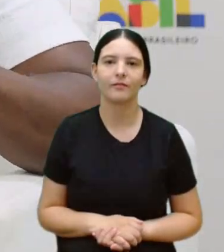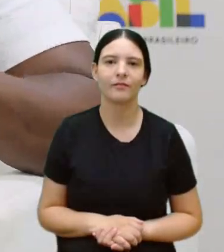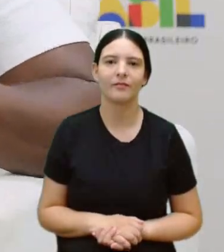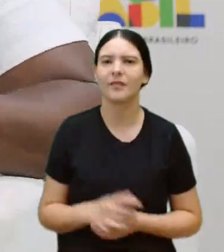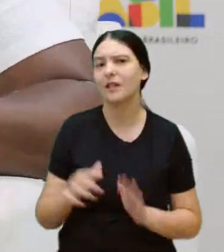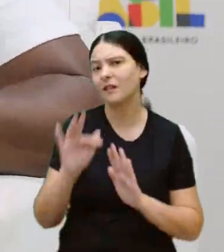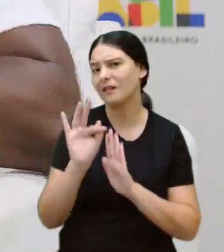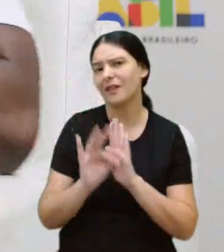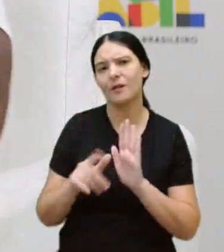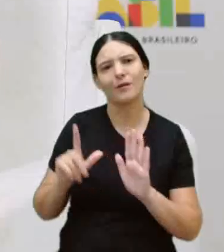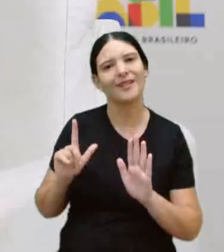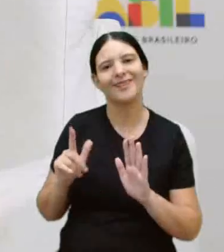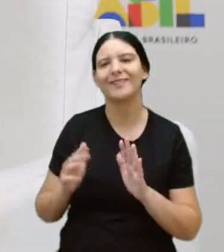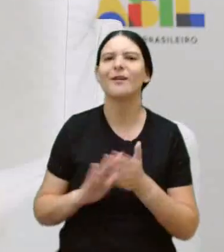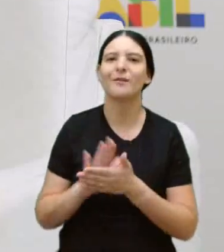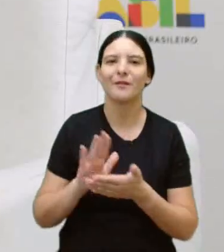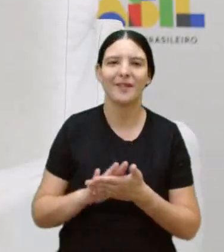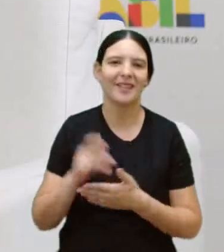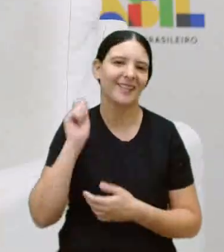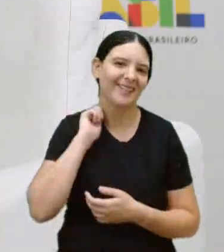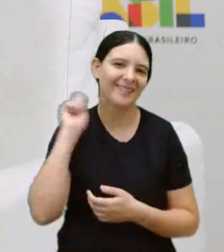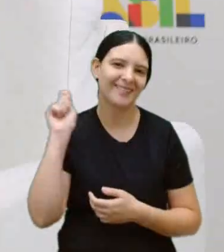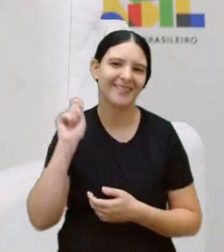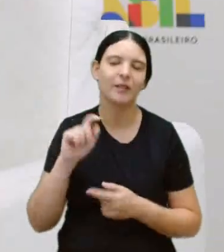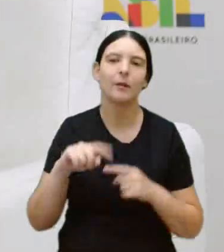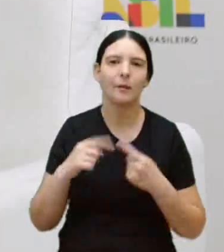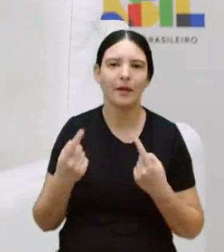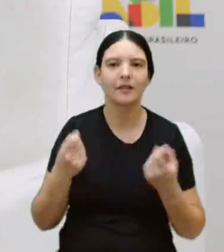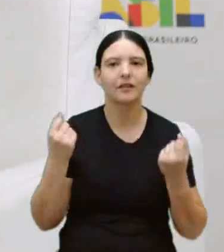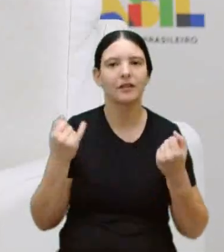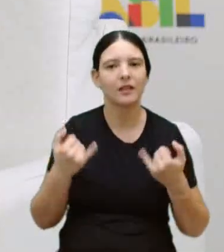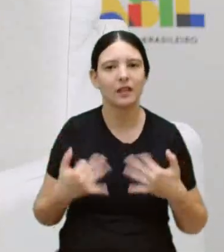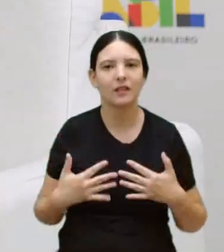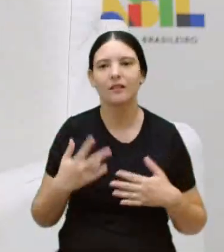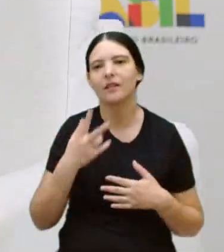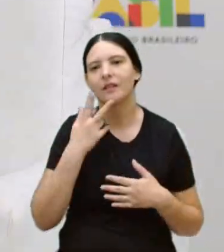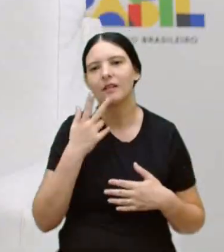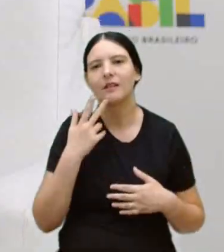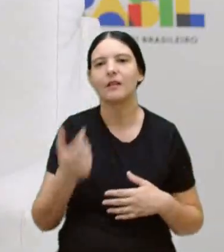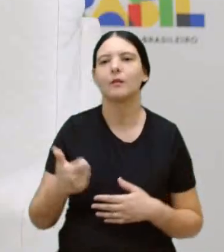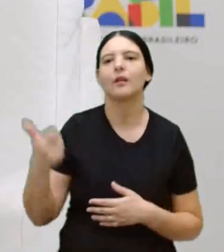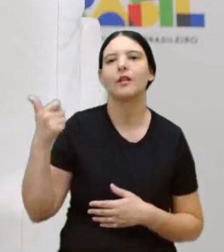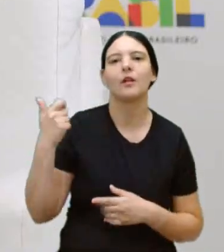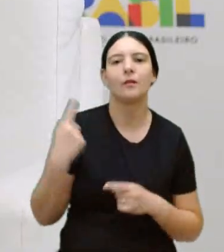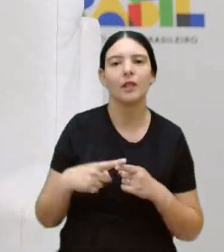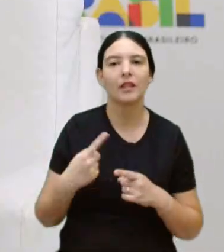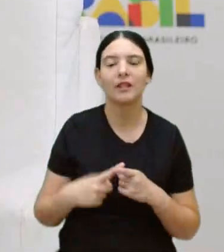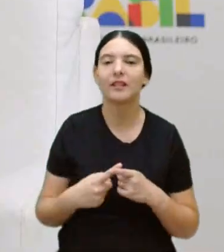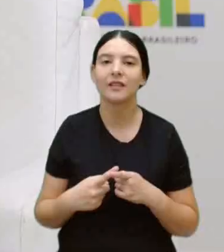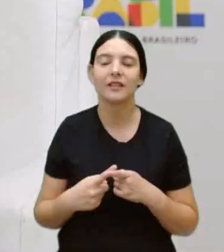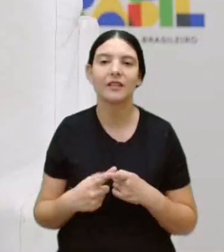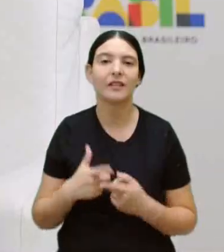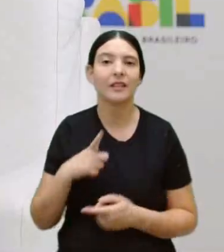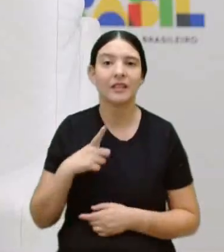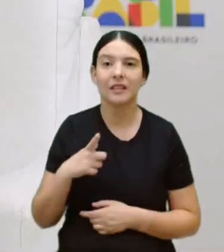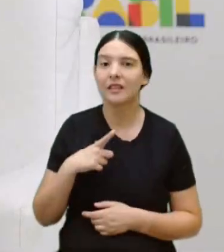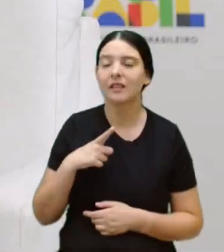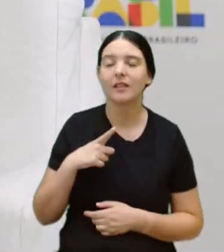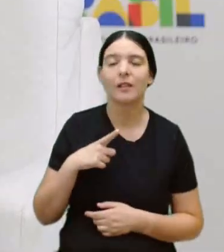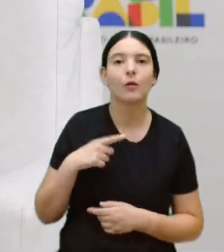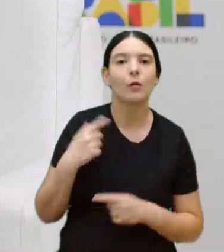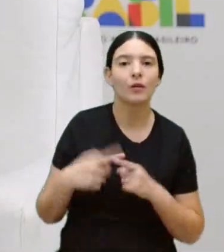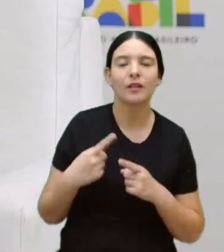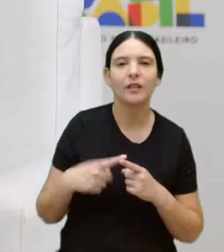publicar ainda, aí abriu. Mas aí falando melhor, né, desdobrando, ou seja, tem uma dimensão que é da ordem da